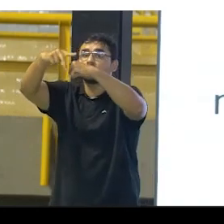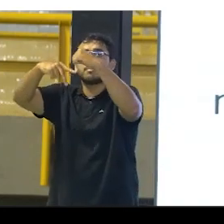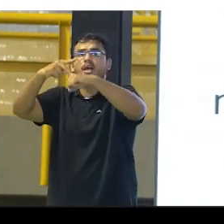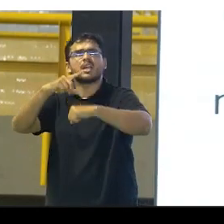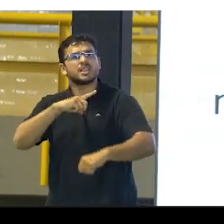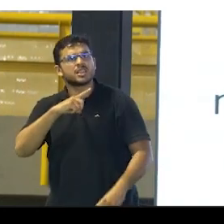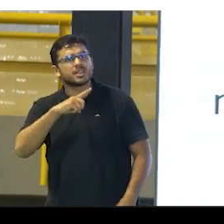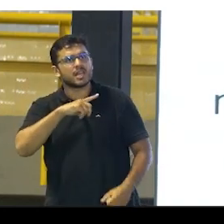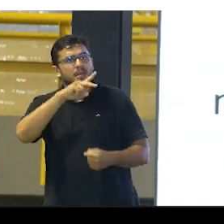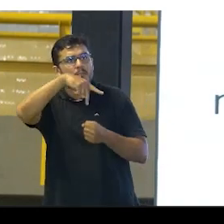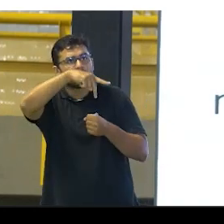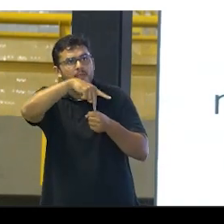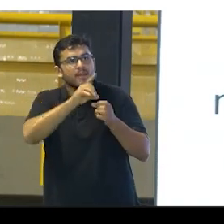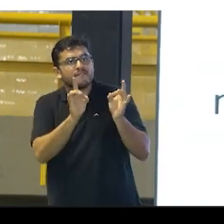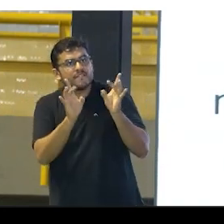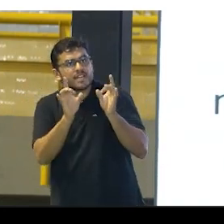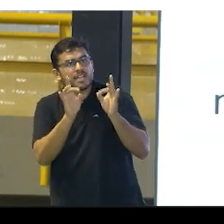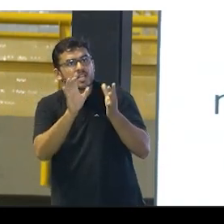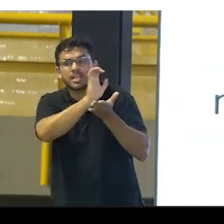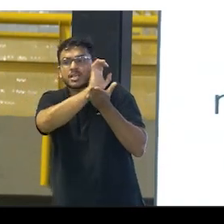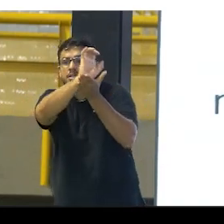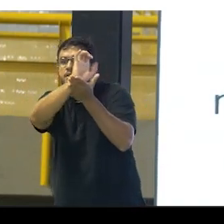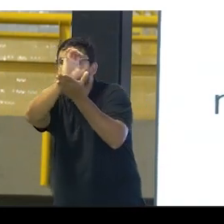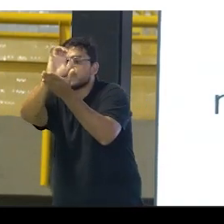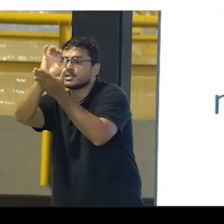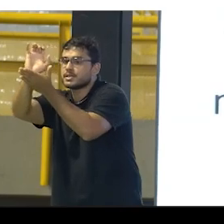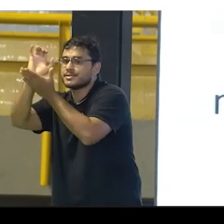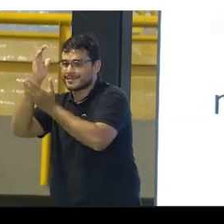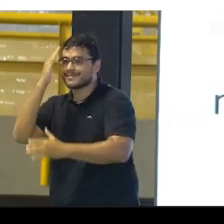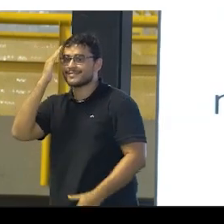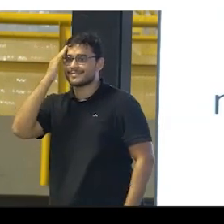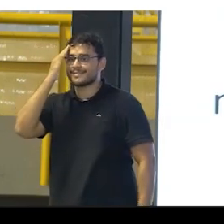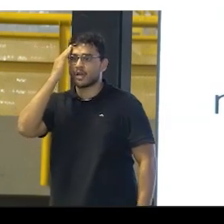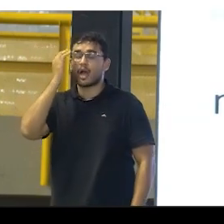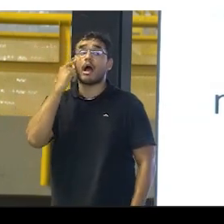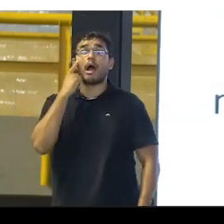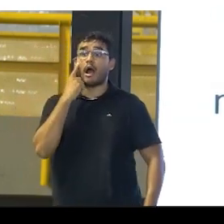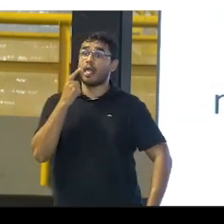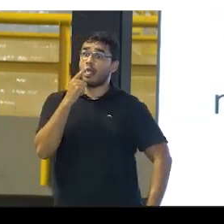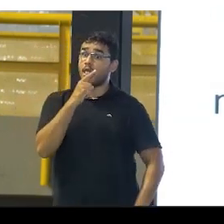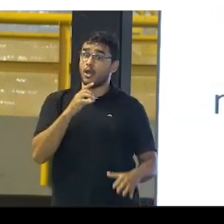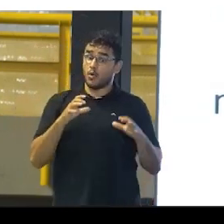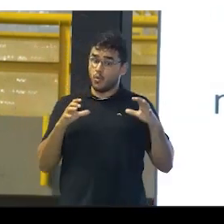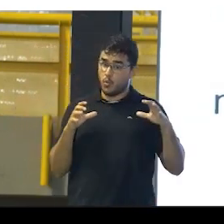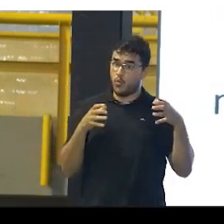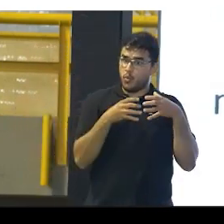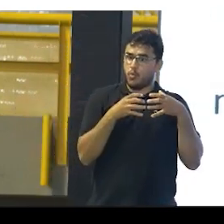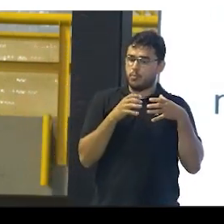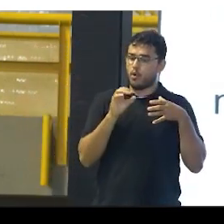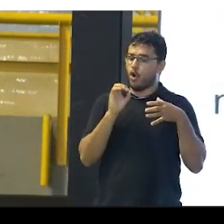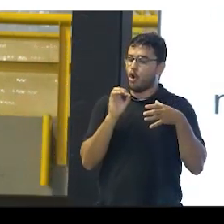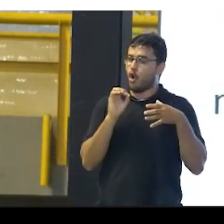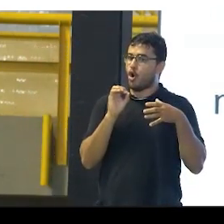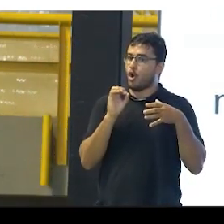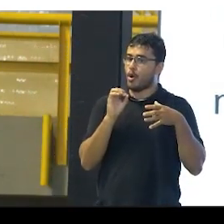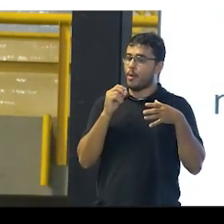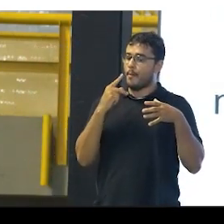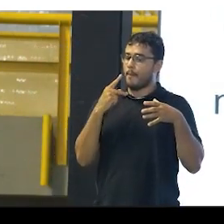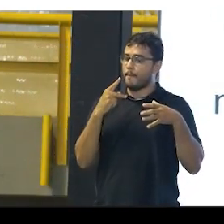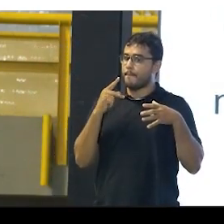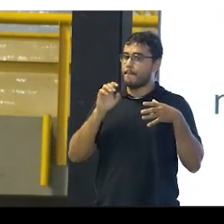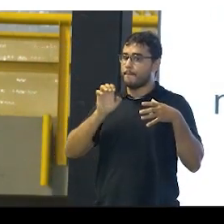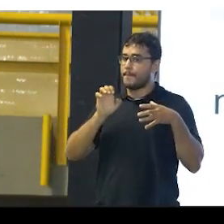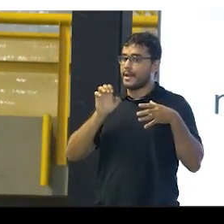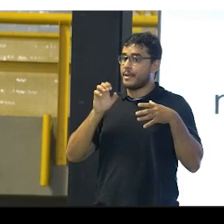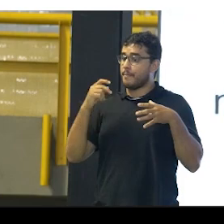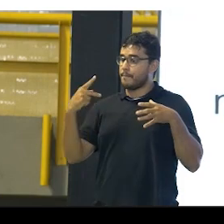hoje exerce um controle parcial do petróleo. Tá? A gente tem os países do